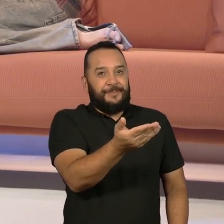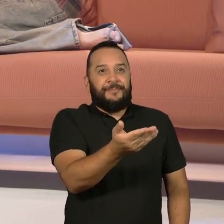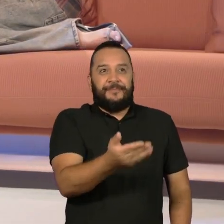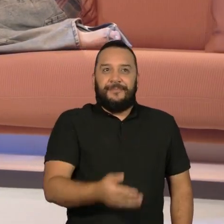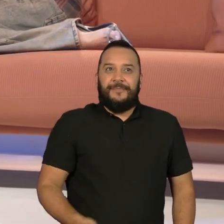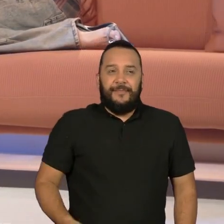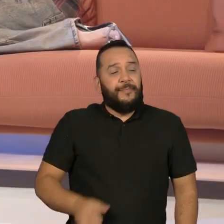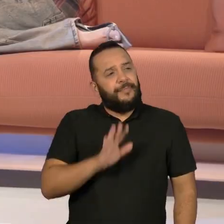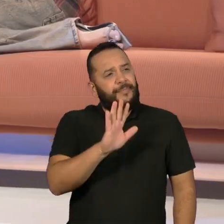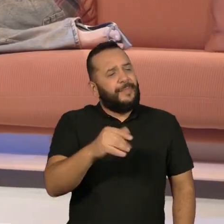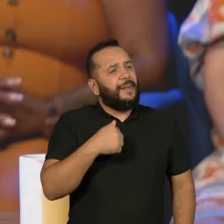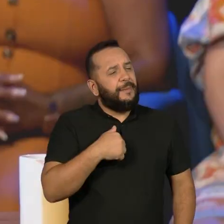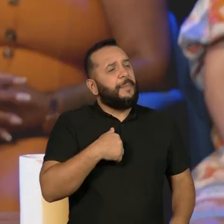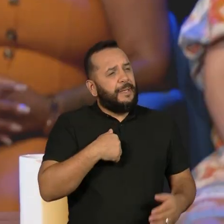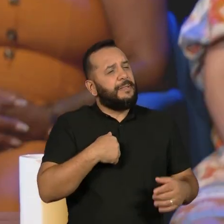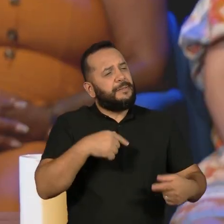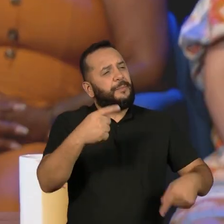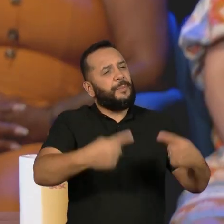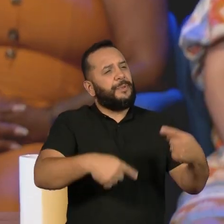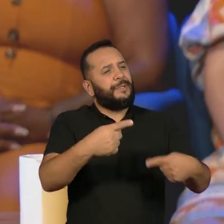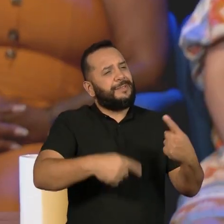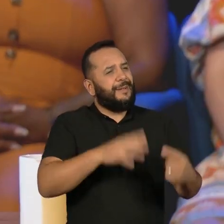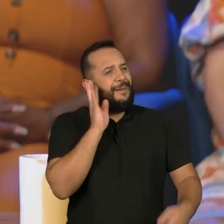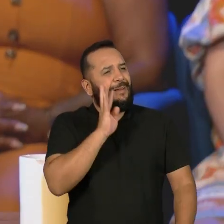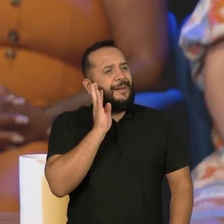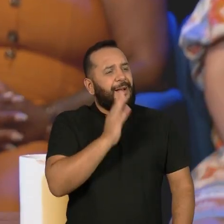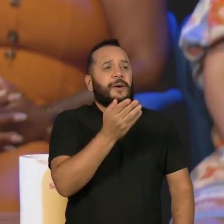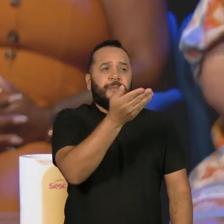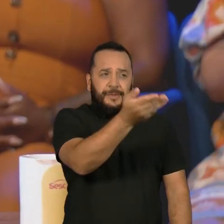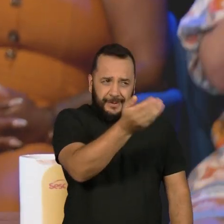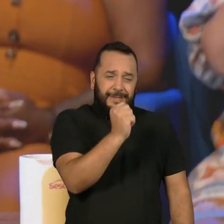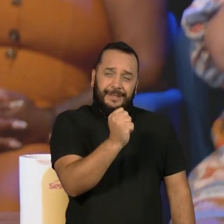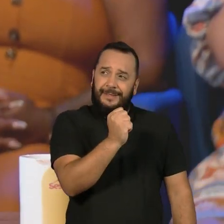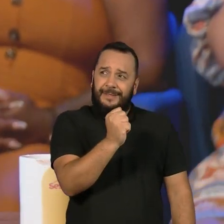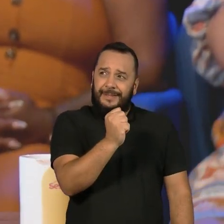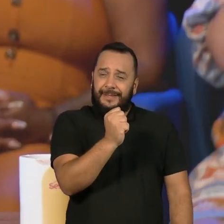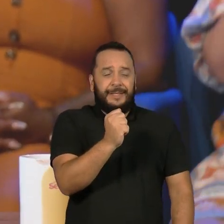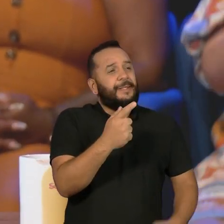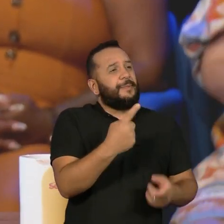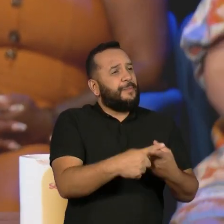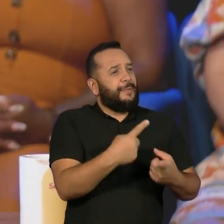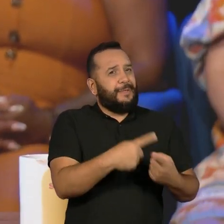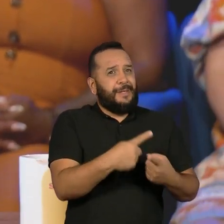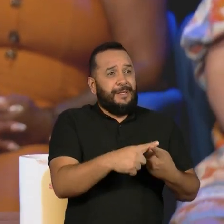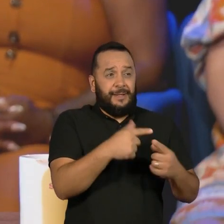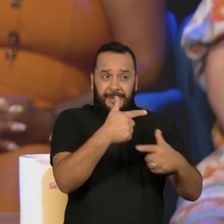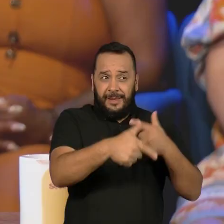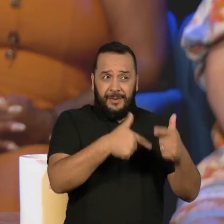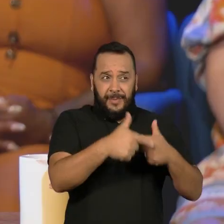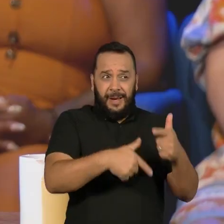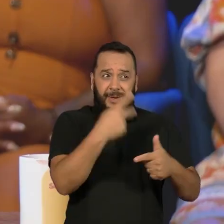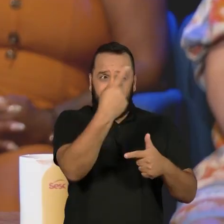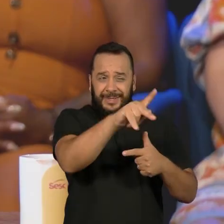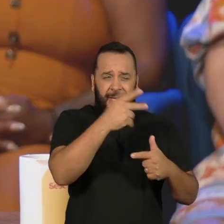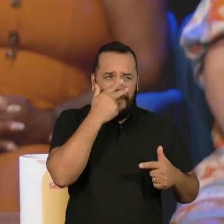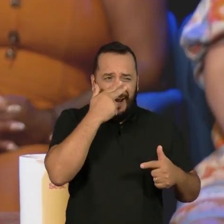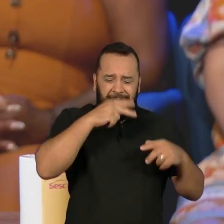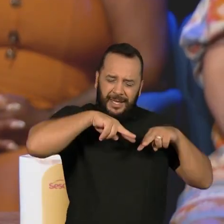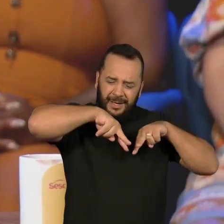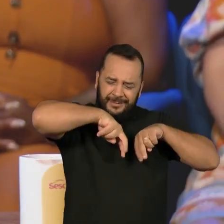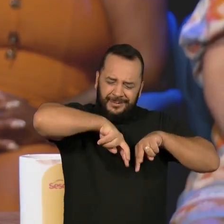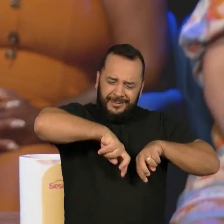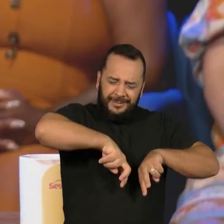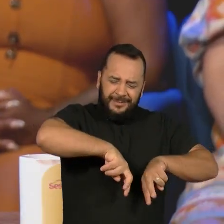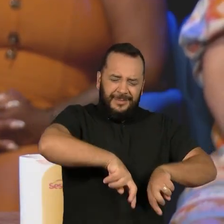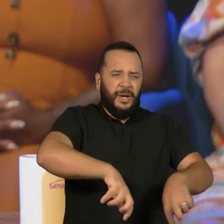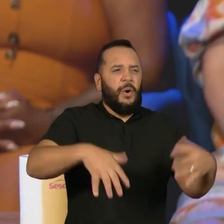Mas a ciência política também foi uma coisa legal para você, porque assim, você tem uma profundidade no seu trabalho, né? Nas suas letras, na